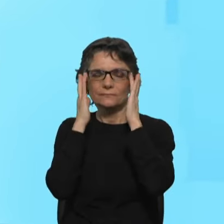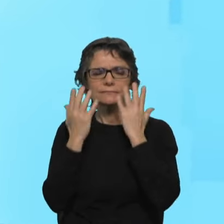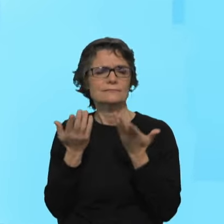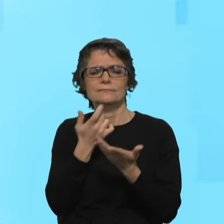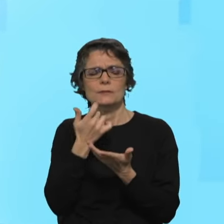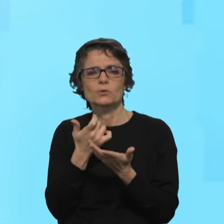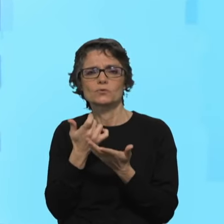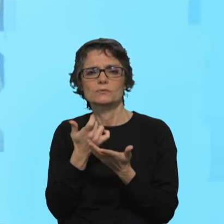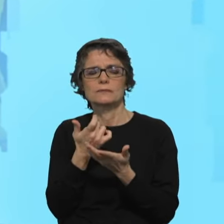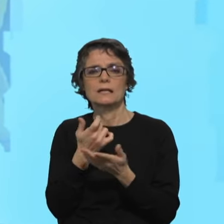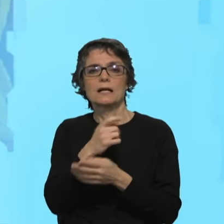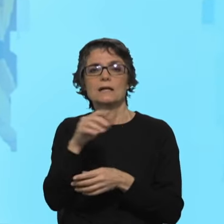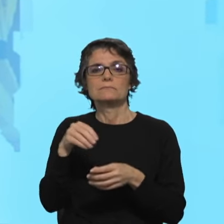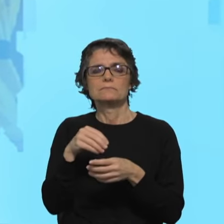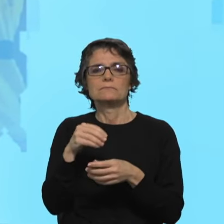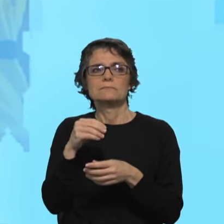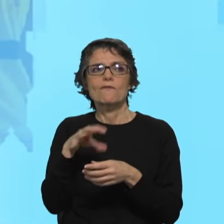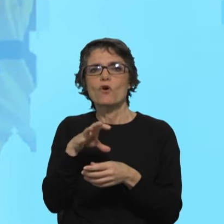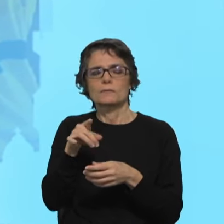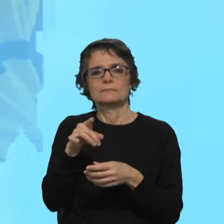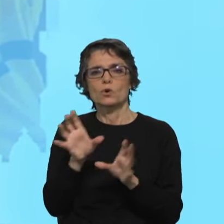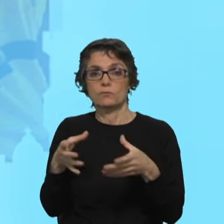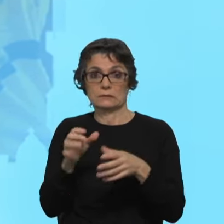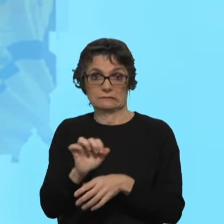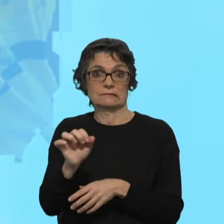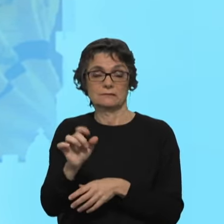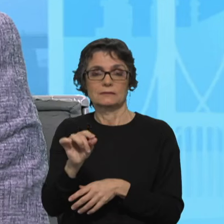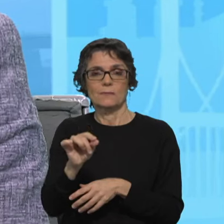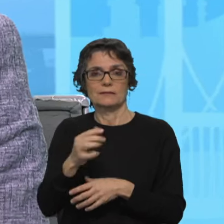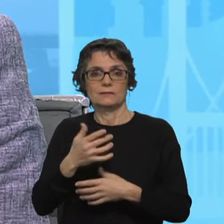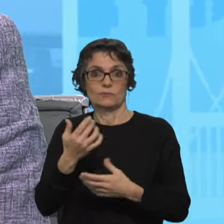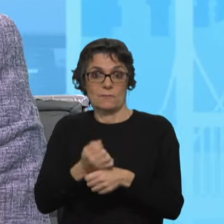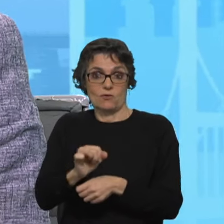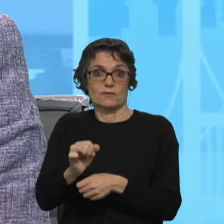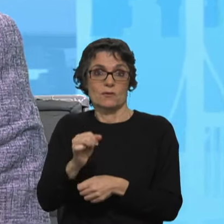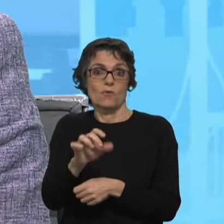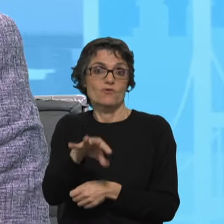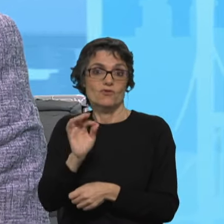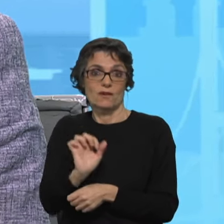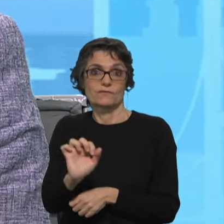no carisma da sua congregação e na sua própria vocação, nesta escolha que fez,